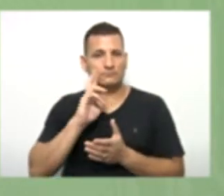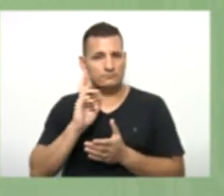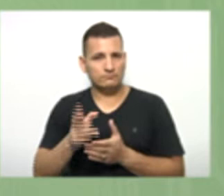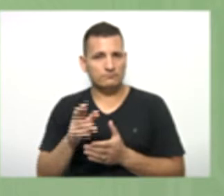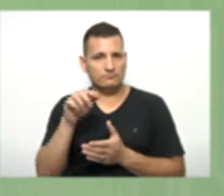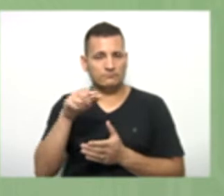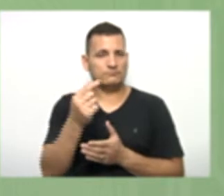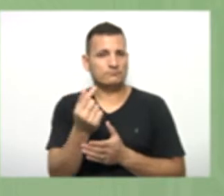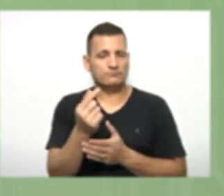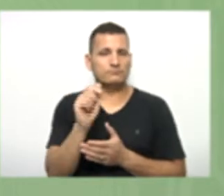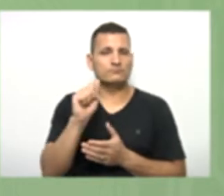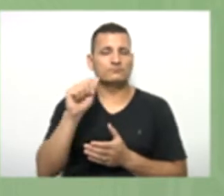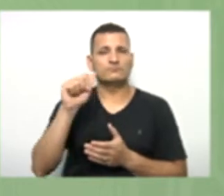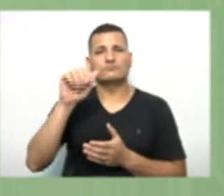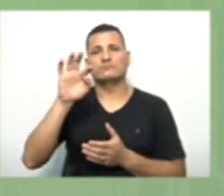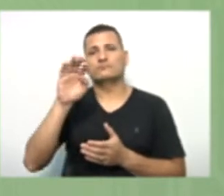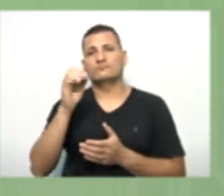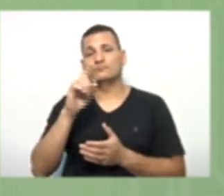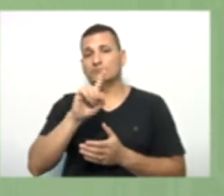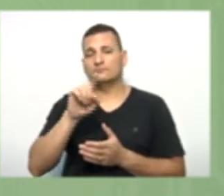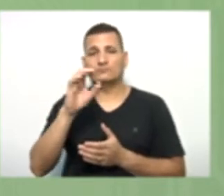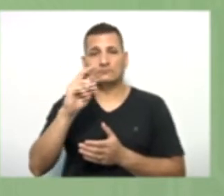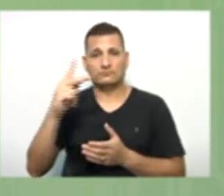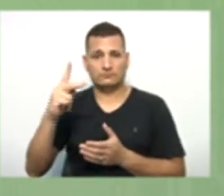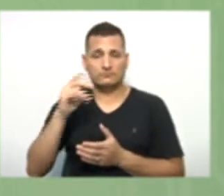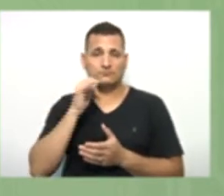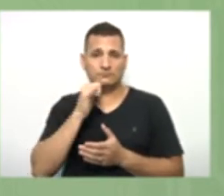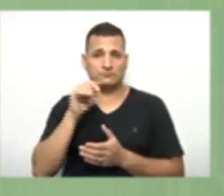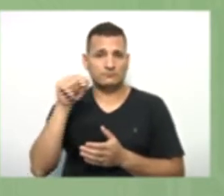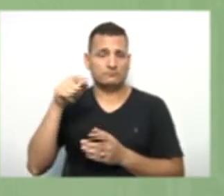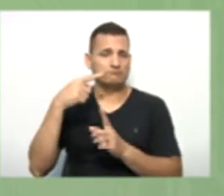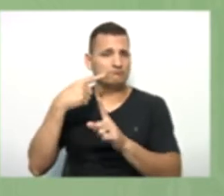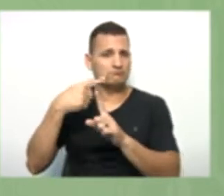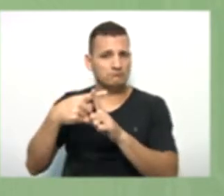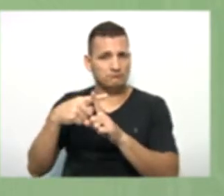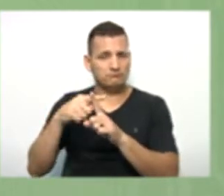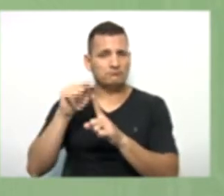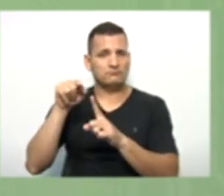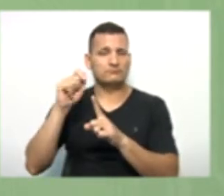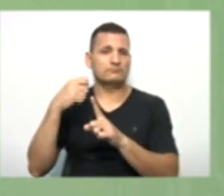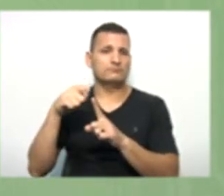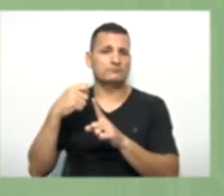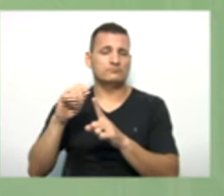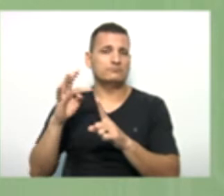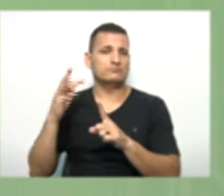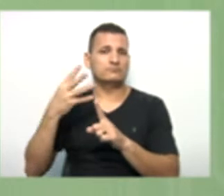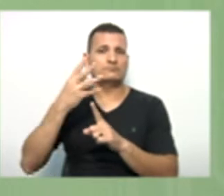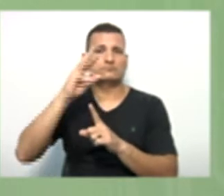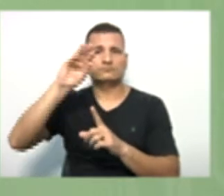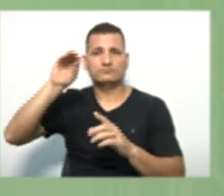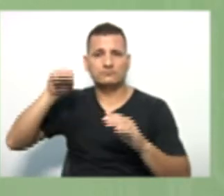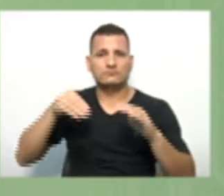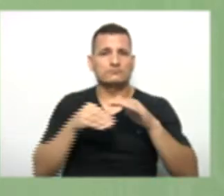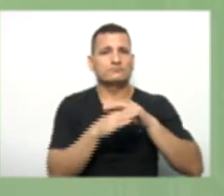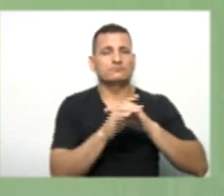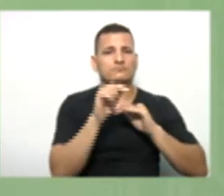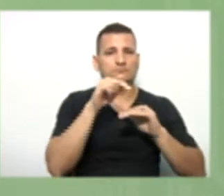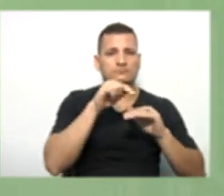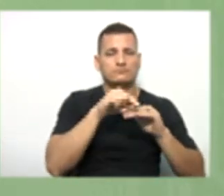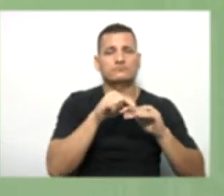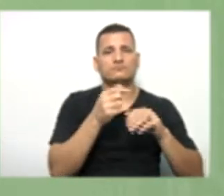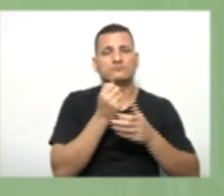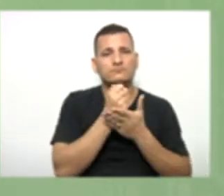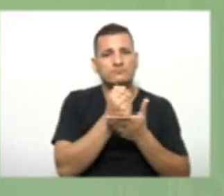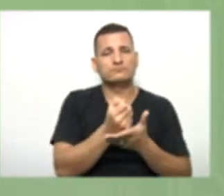de ato não cooperativo, quando positivo, deve ser todo destinado para a reserva de assistência técnica,